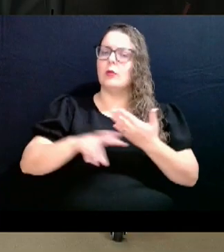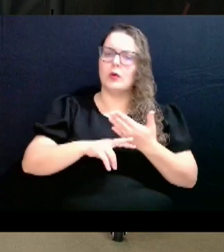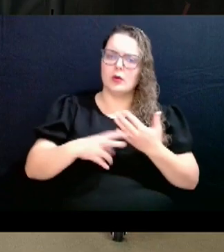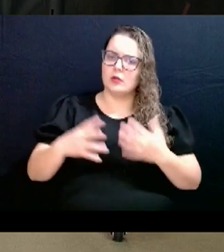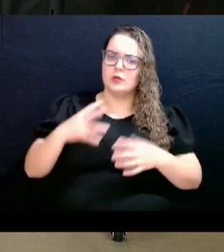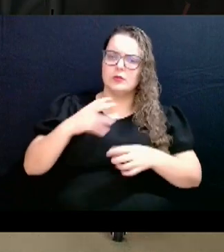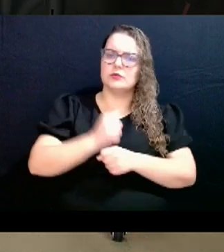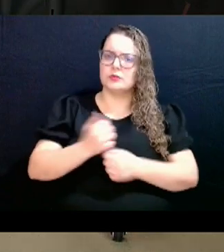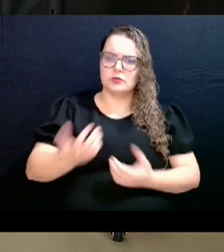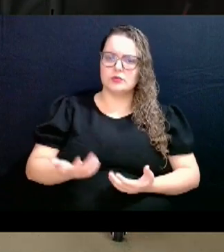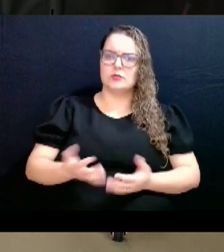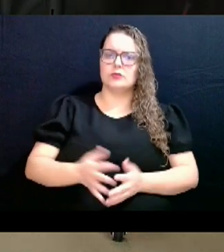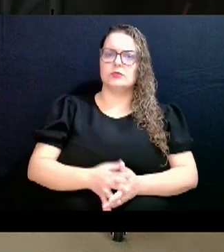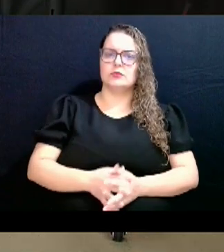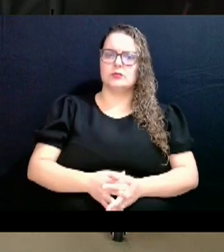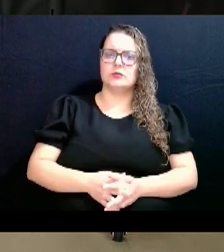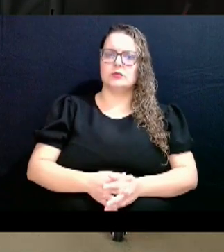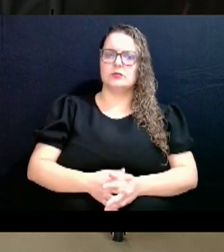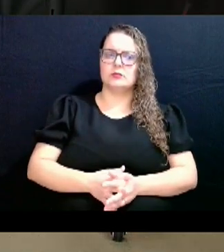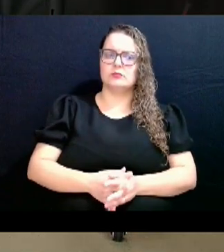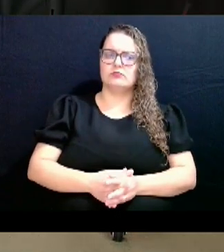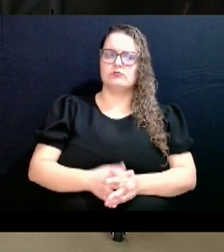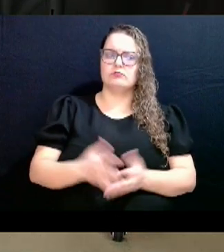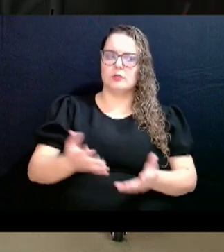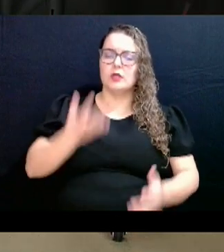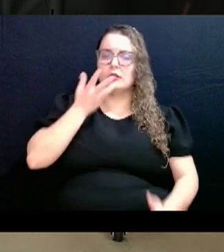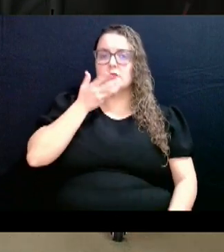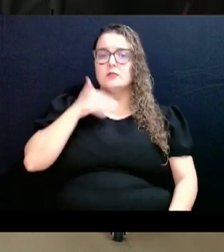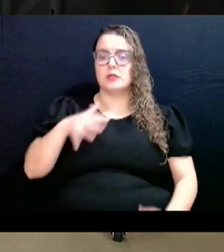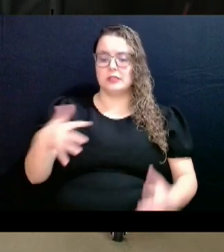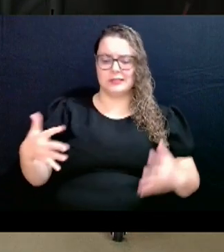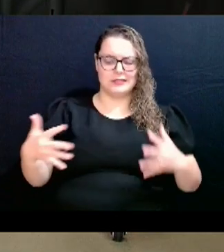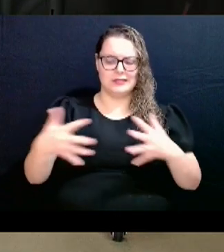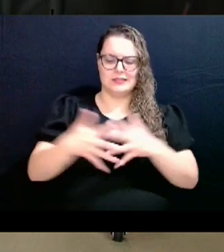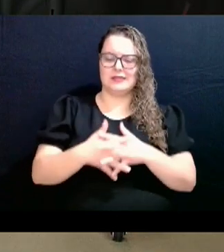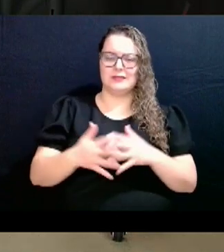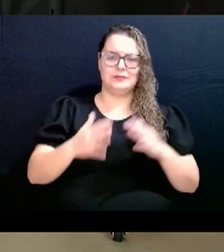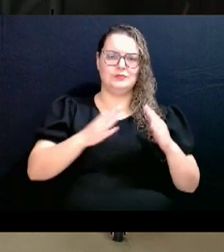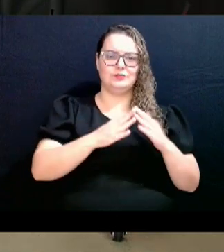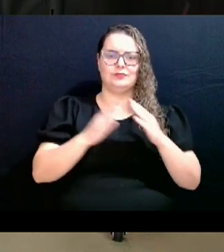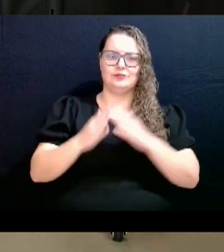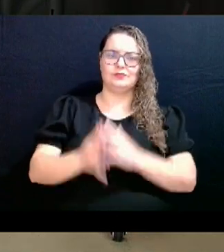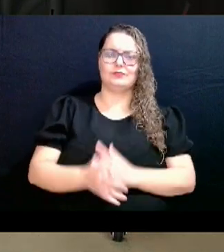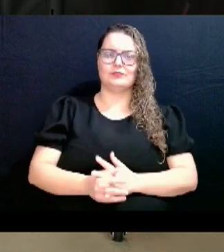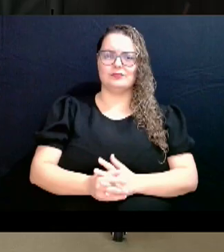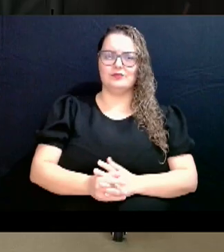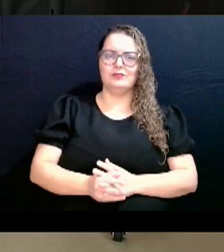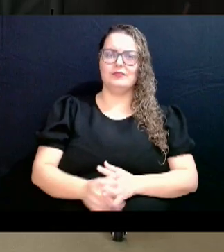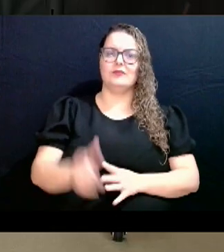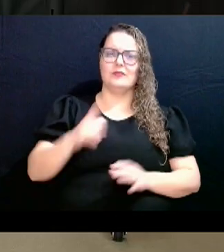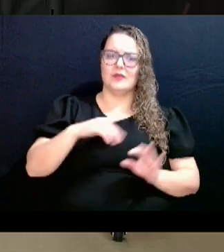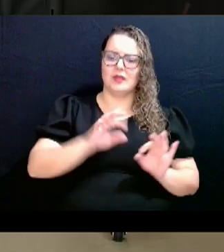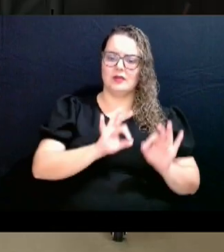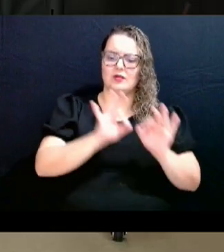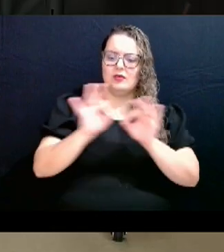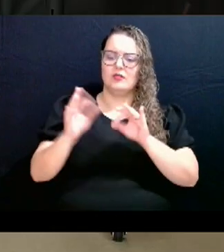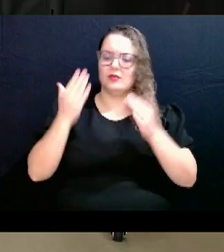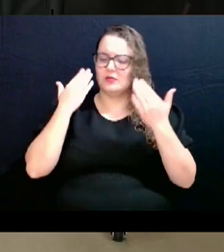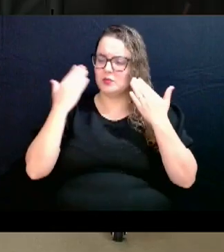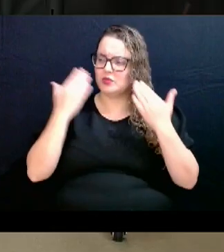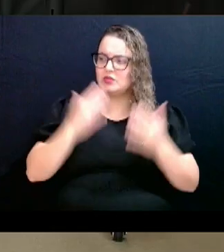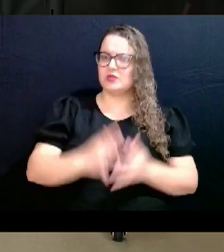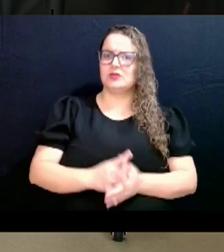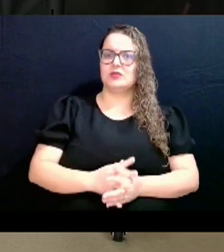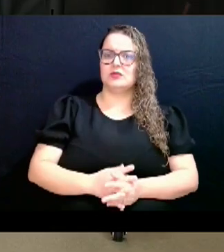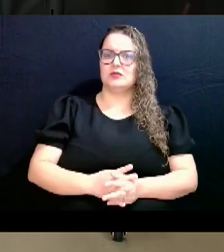né, para essa criança, e essa confusão de casas aí, tem que ter um acompanhamento psicológico e até